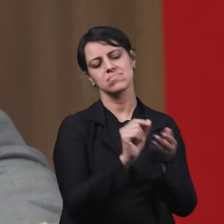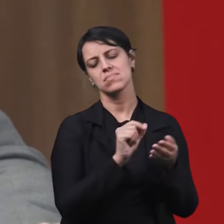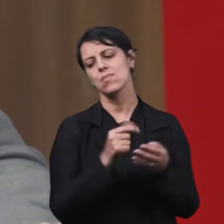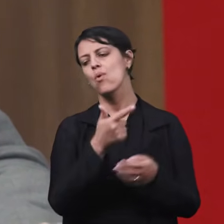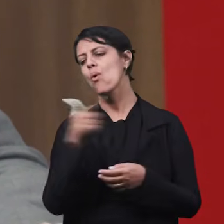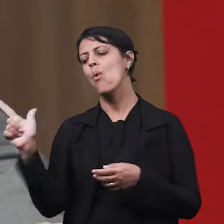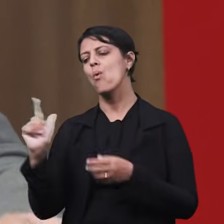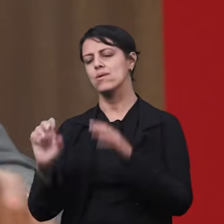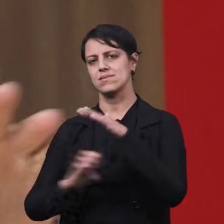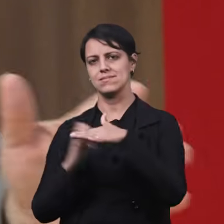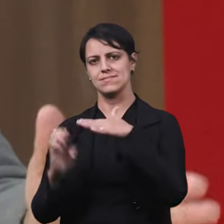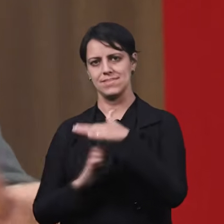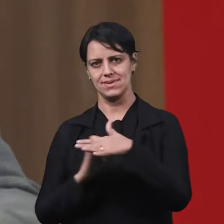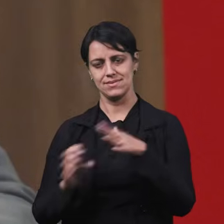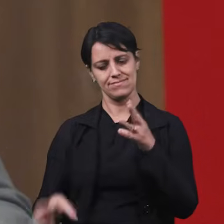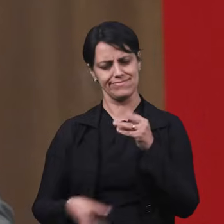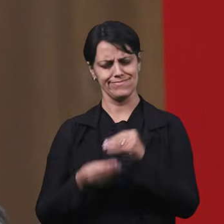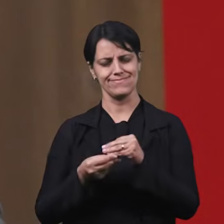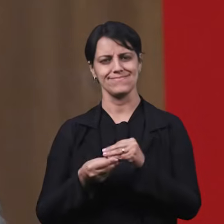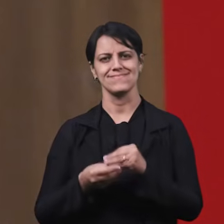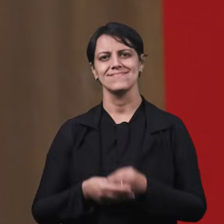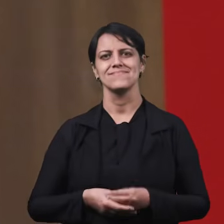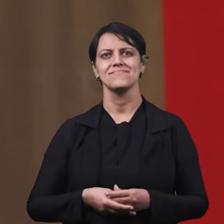outra, trabalhei em outro. Resumindo,